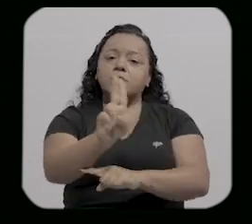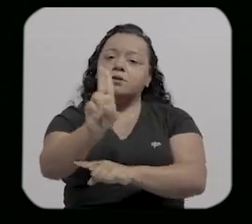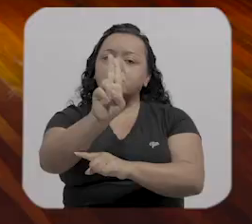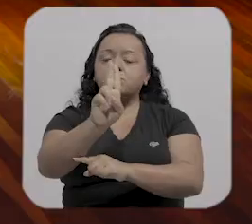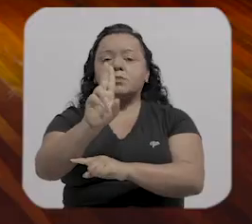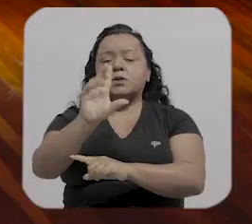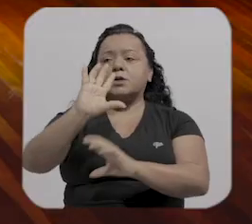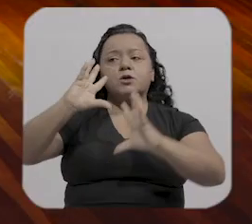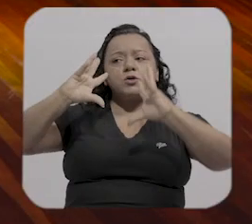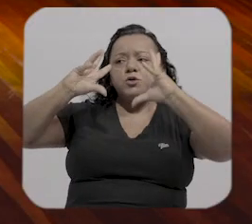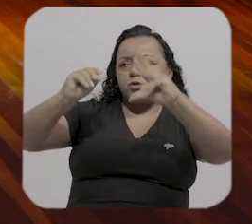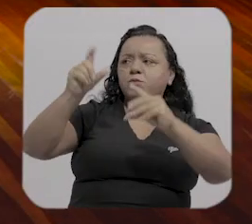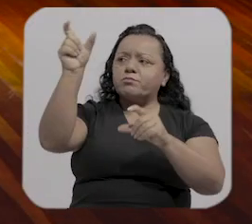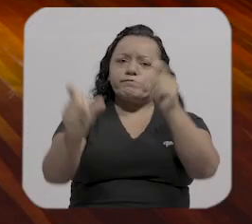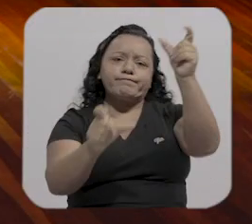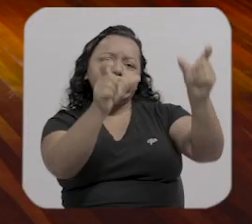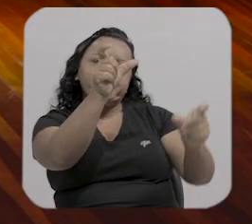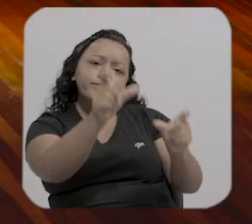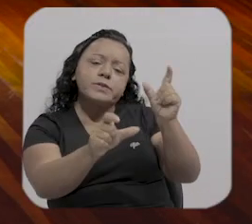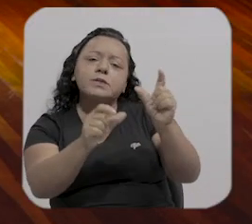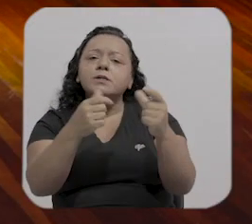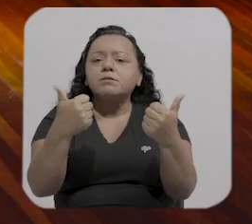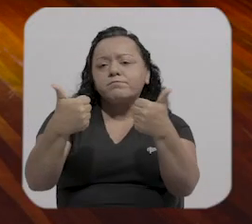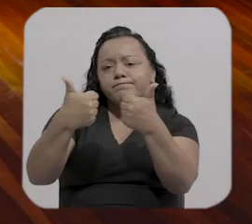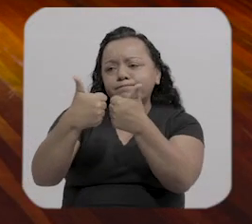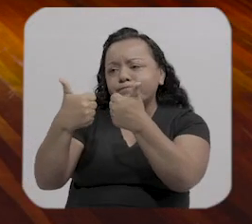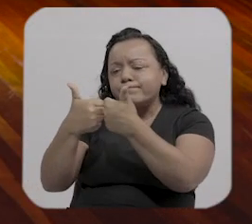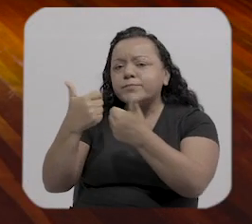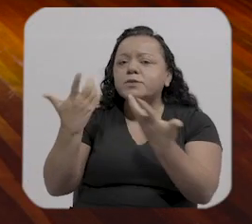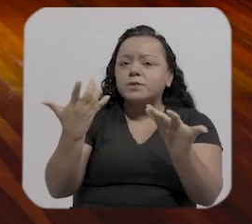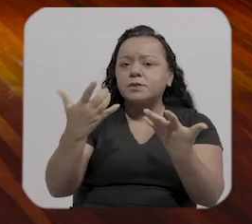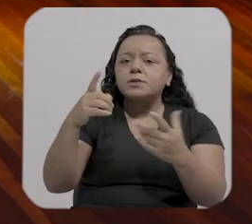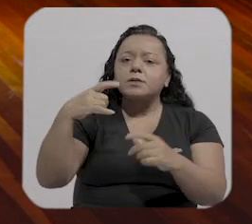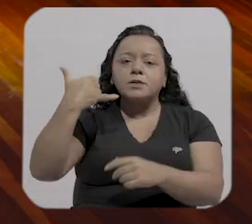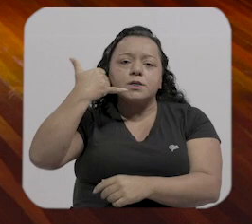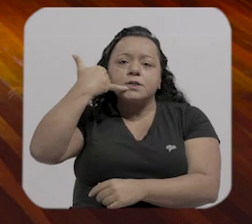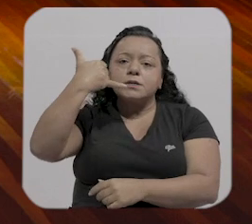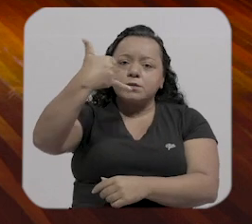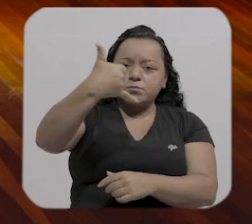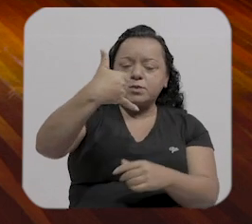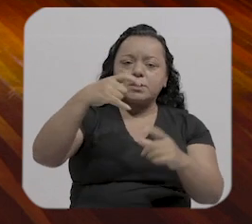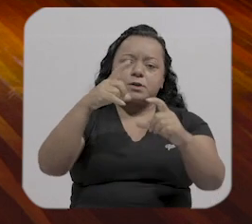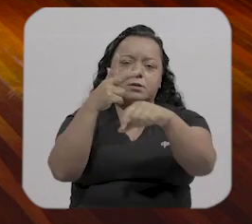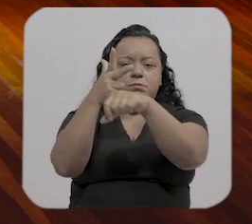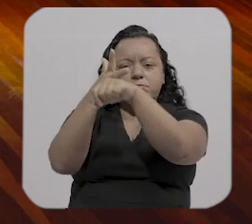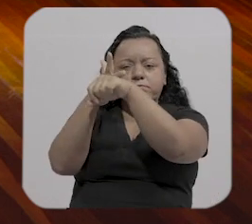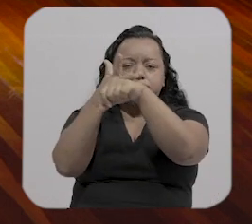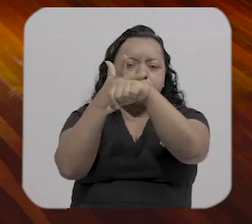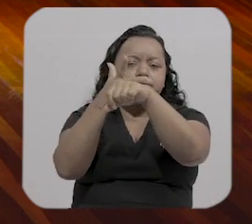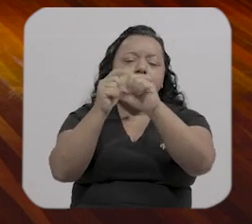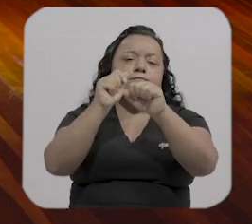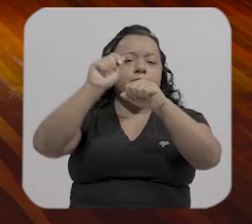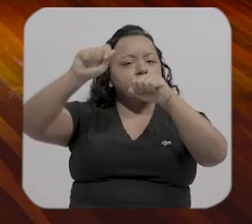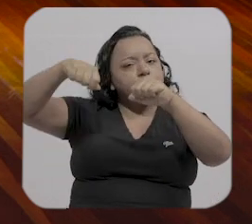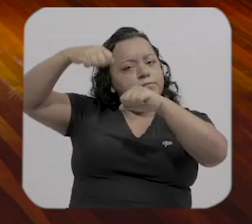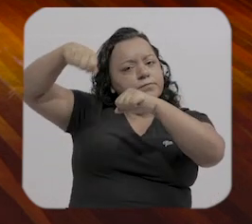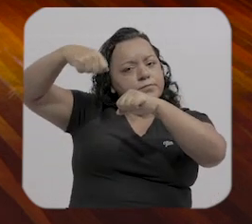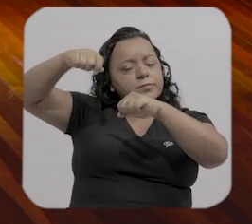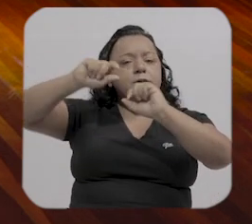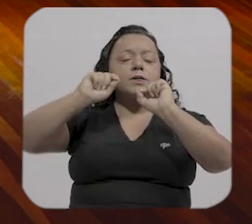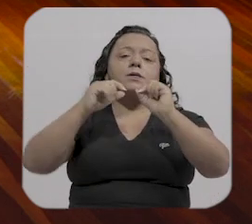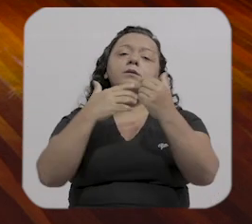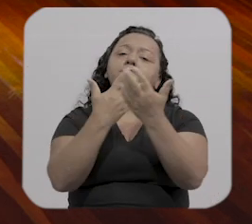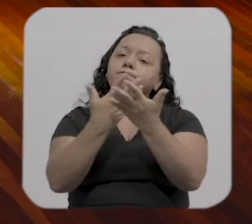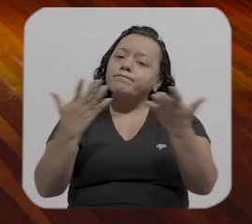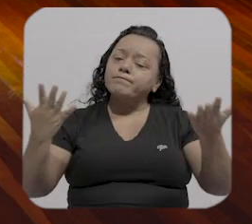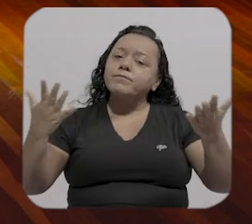tem, né? A gente pode até dizer que na nossa bolha, as pessoas mais próximas têm o celular com câmera, mas não é a realidade de grande parte da população.